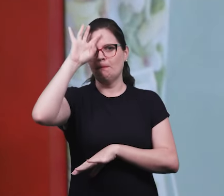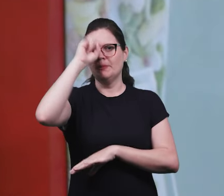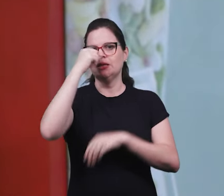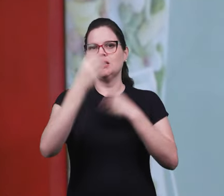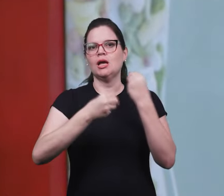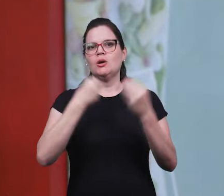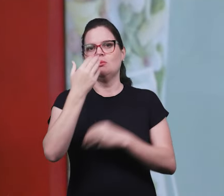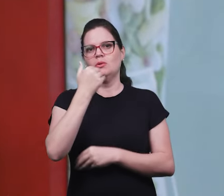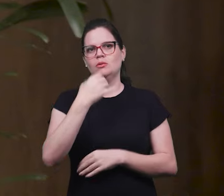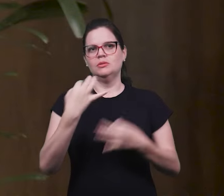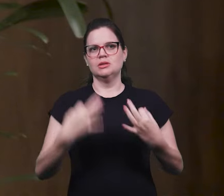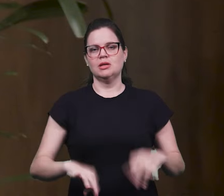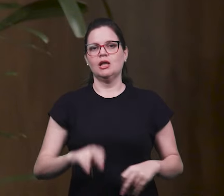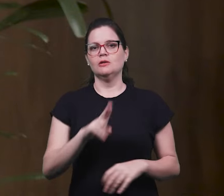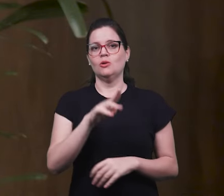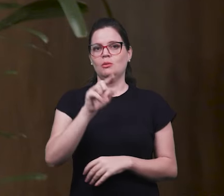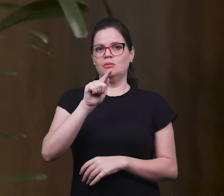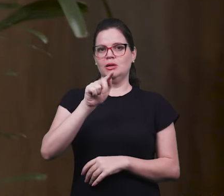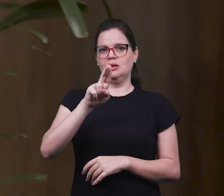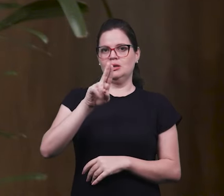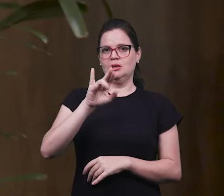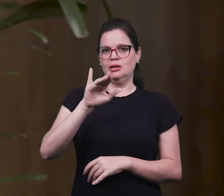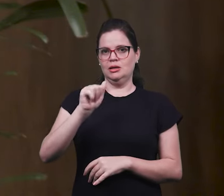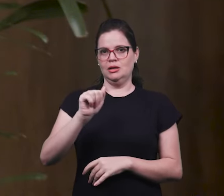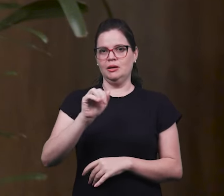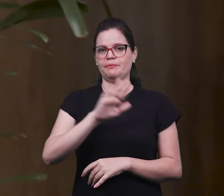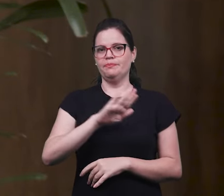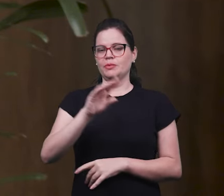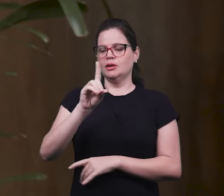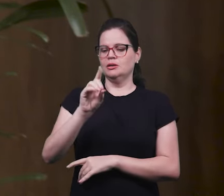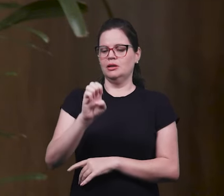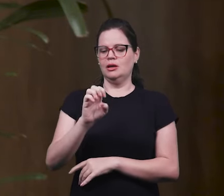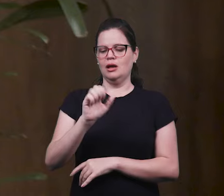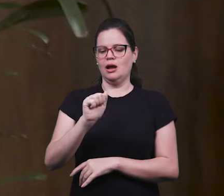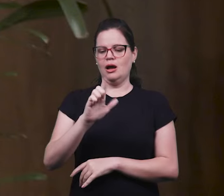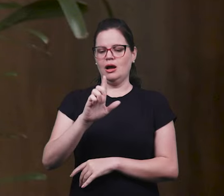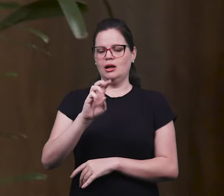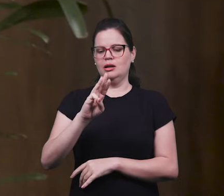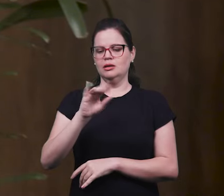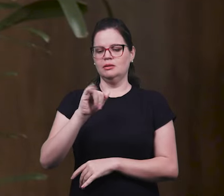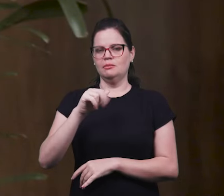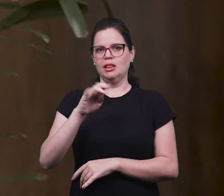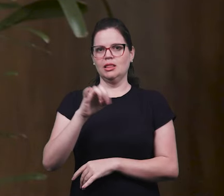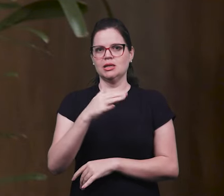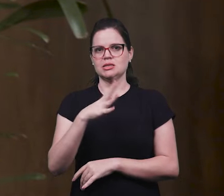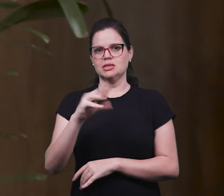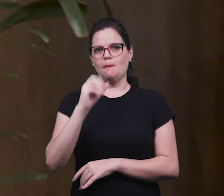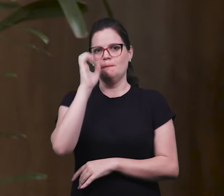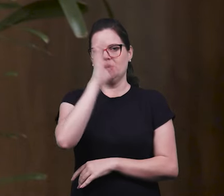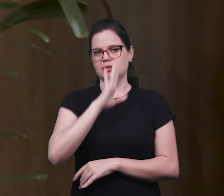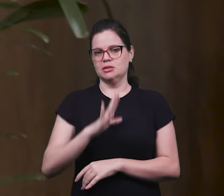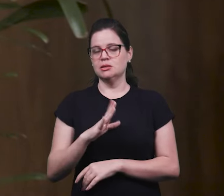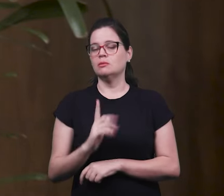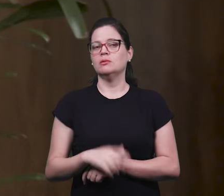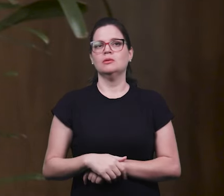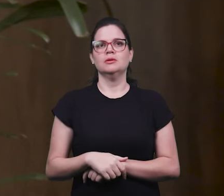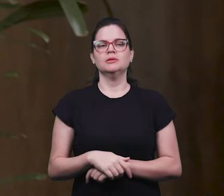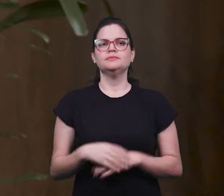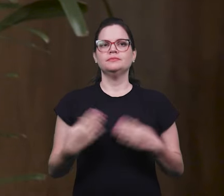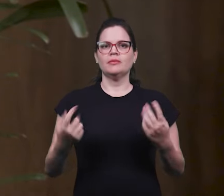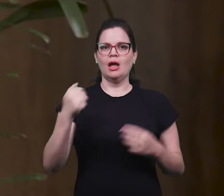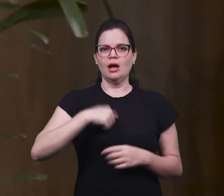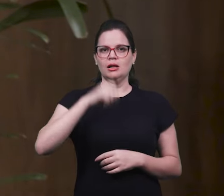alimentar melhor eu acredito que hoje em dia eh na população eh tanto brasileira quanto lá fora